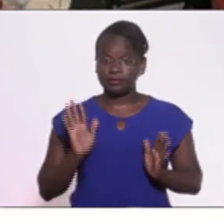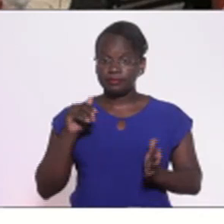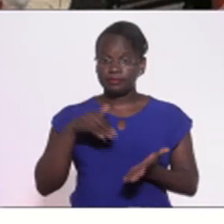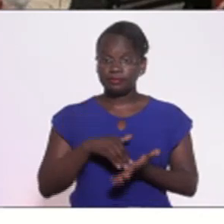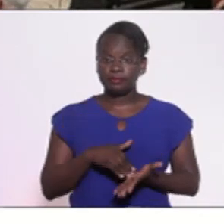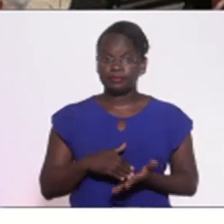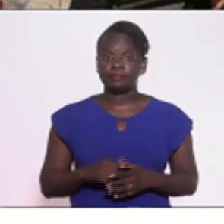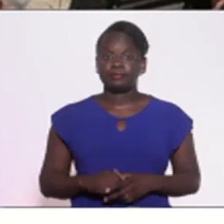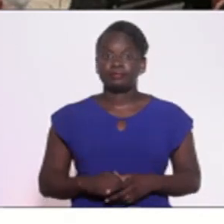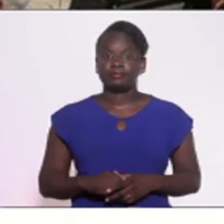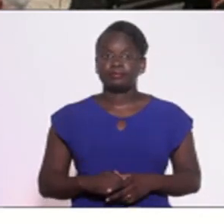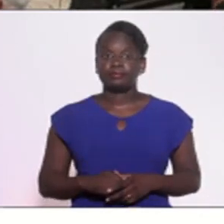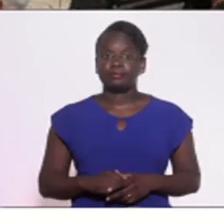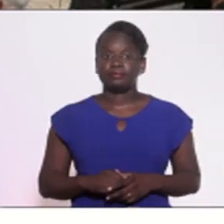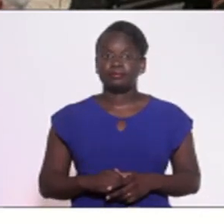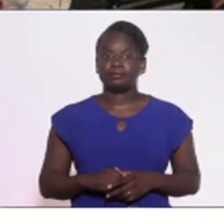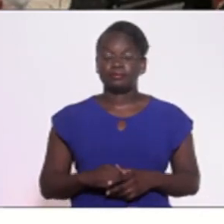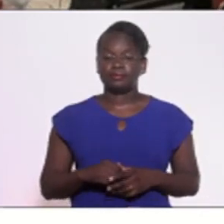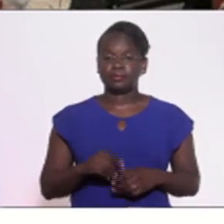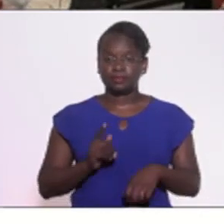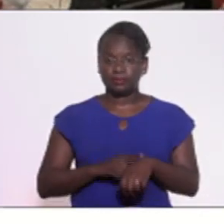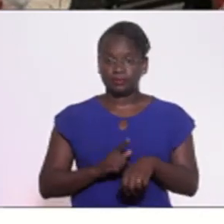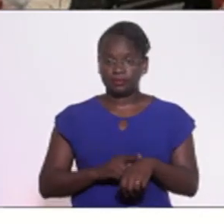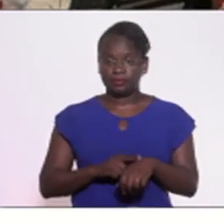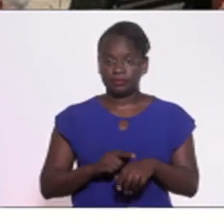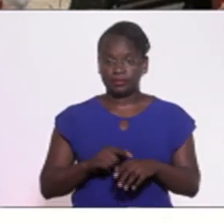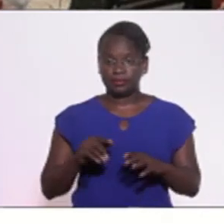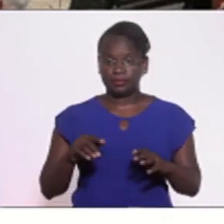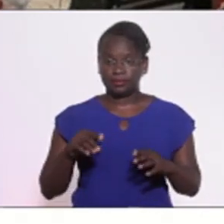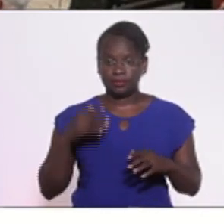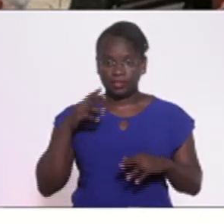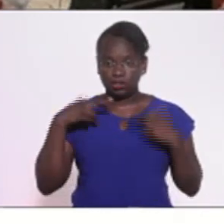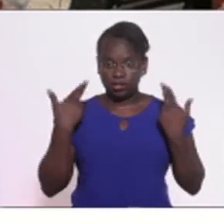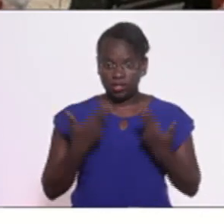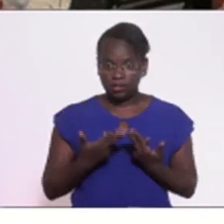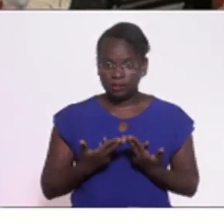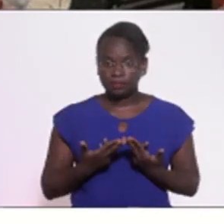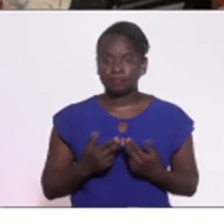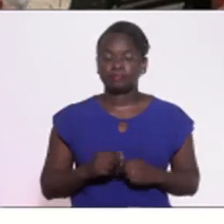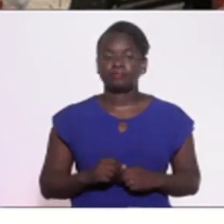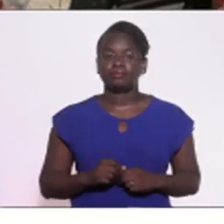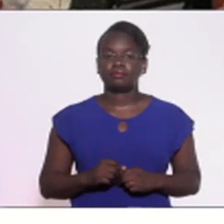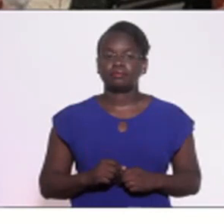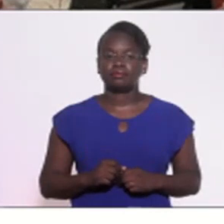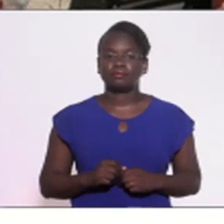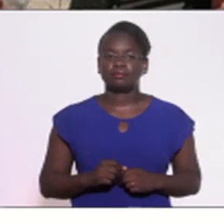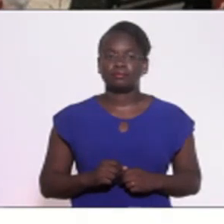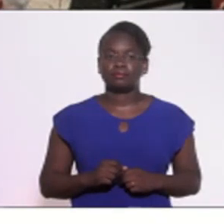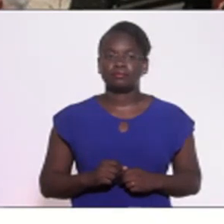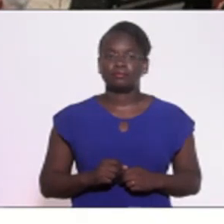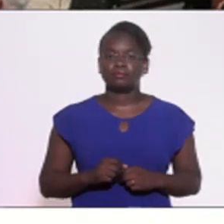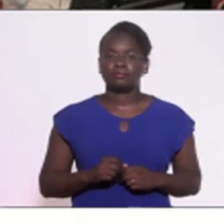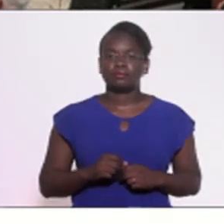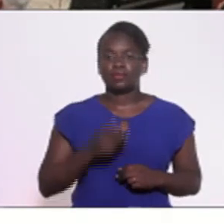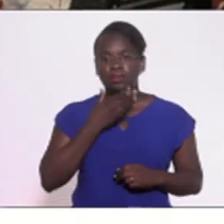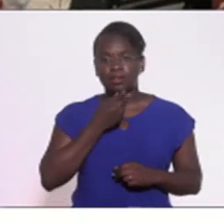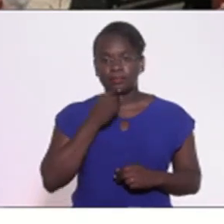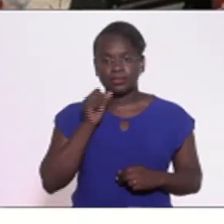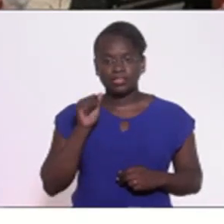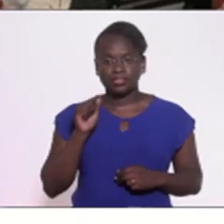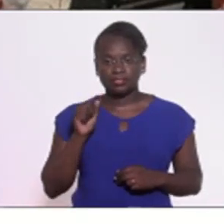finalizar essa etapa da cerimônia o senhor, não tão